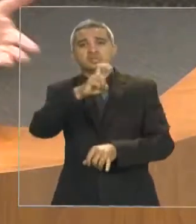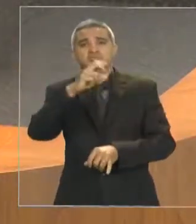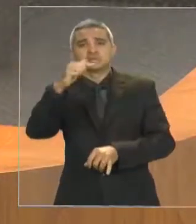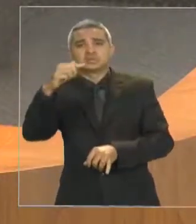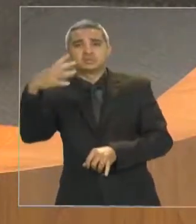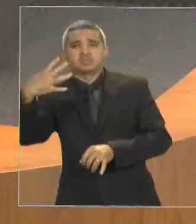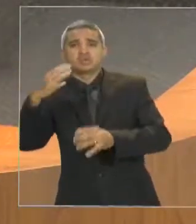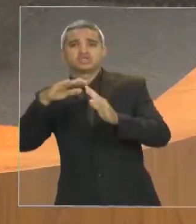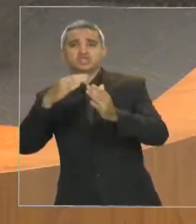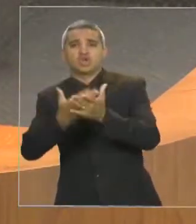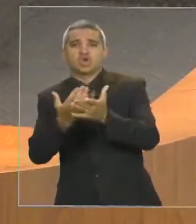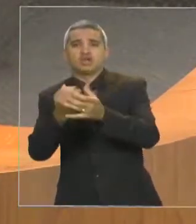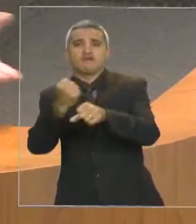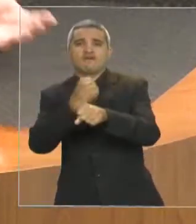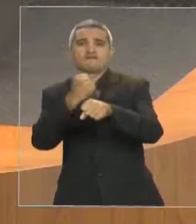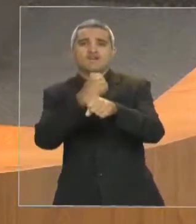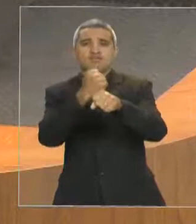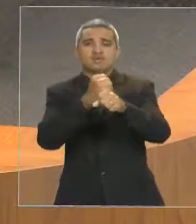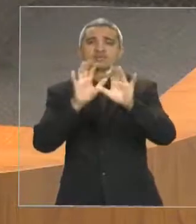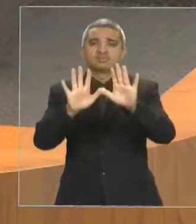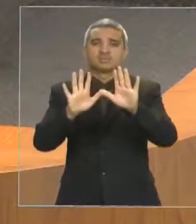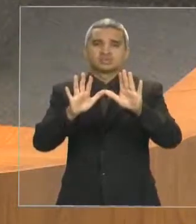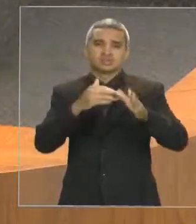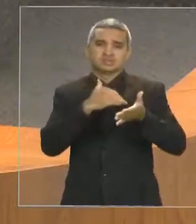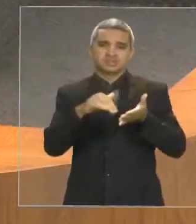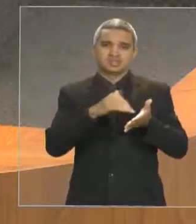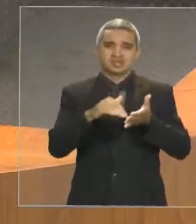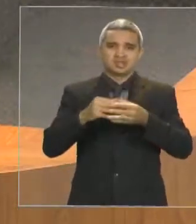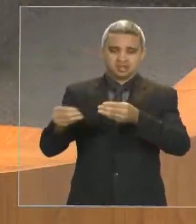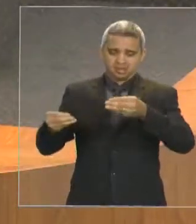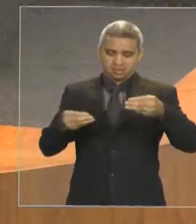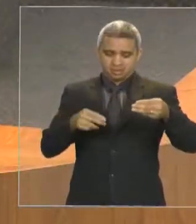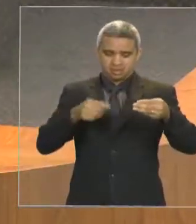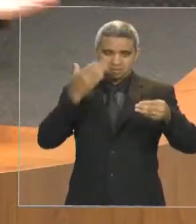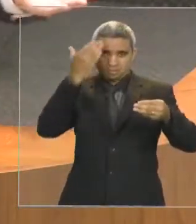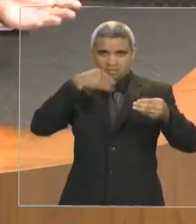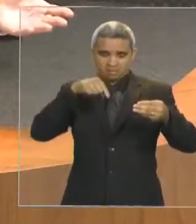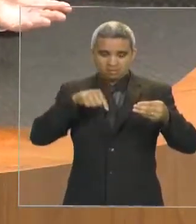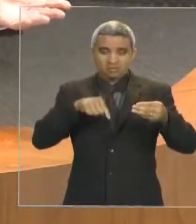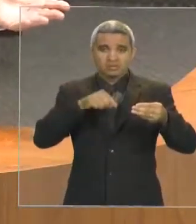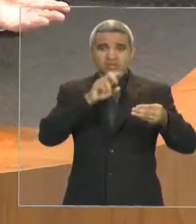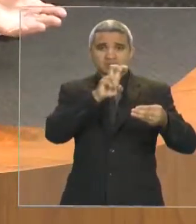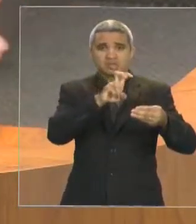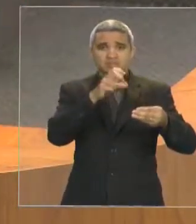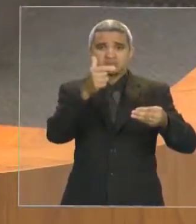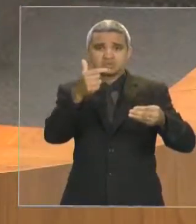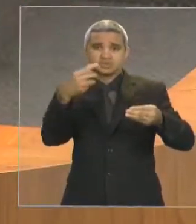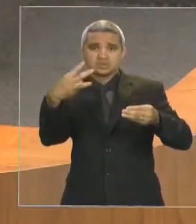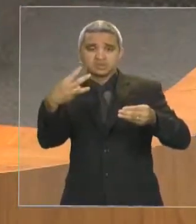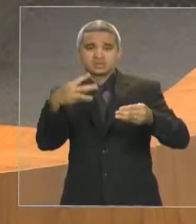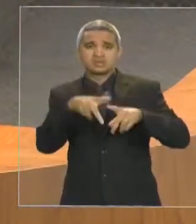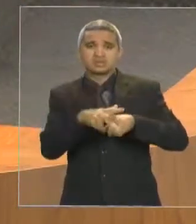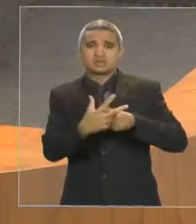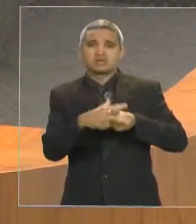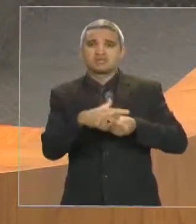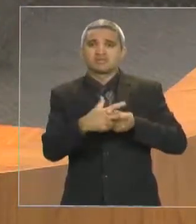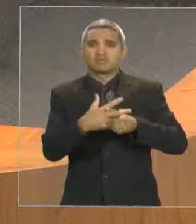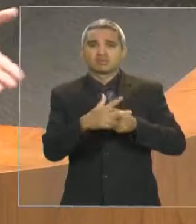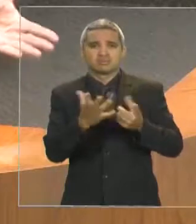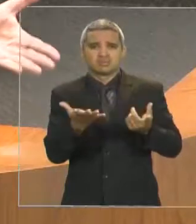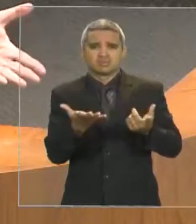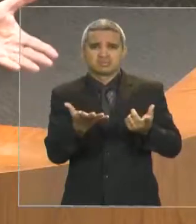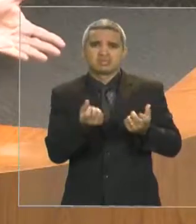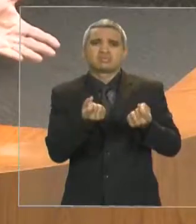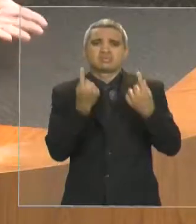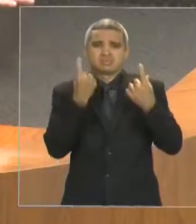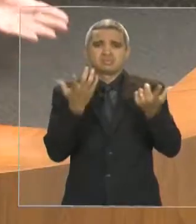que 523 foi manutenção. Manutenção é de fácil entendimento, tanto na lei de licitação como no dicionário